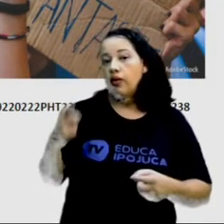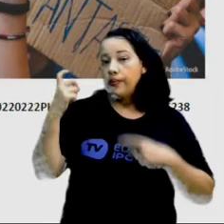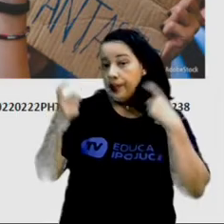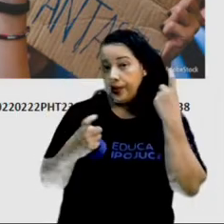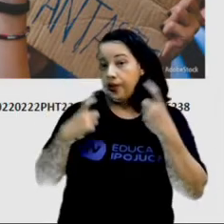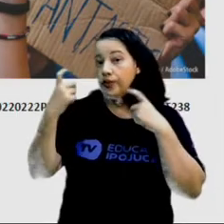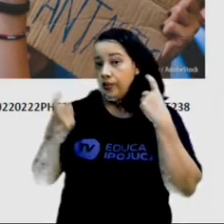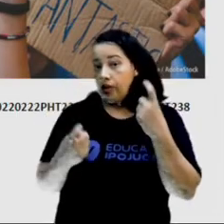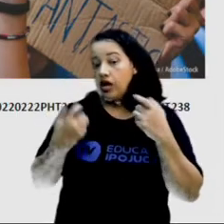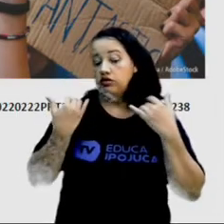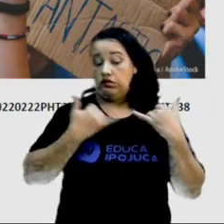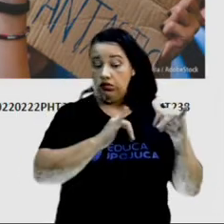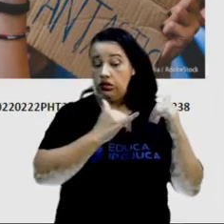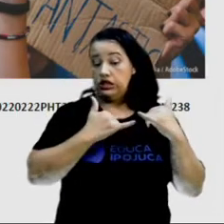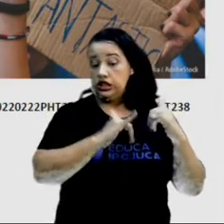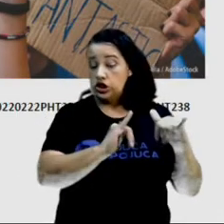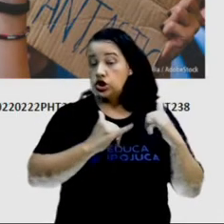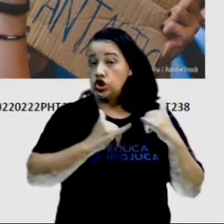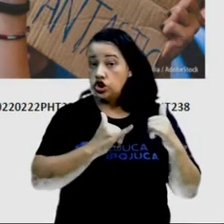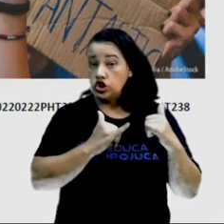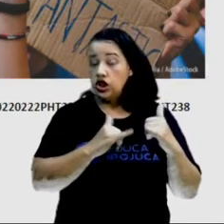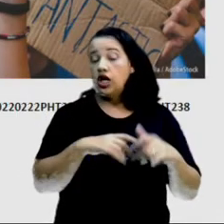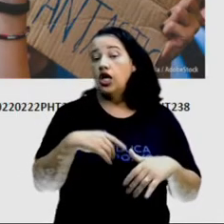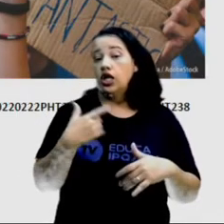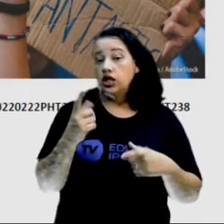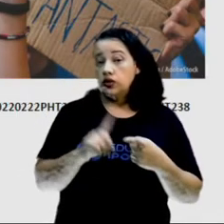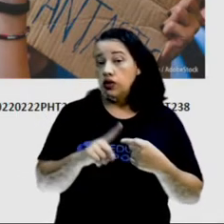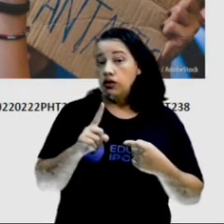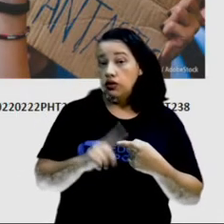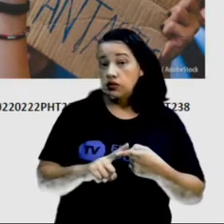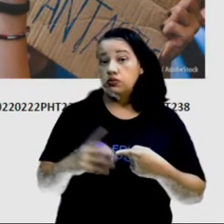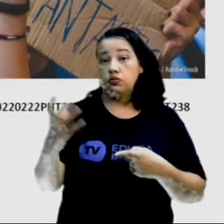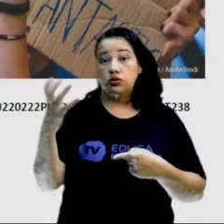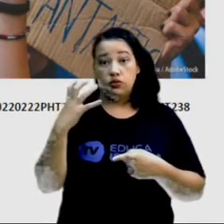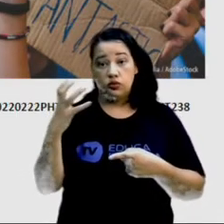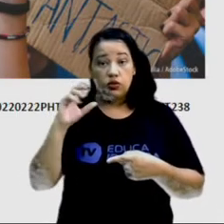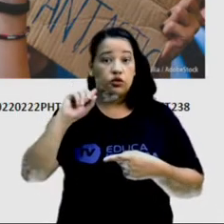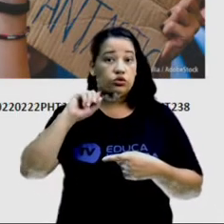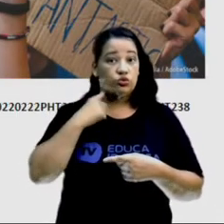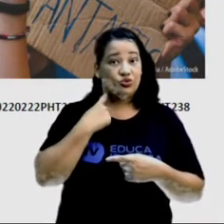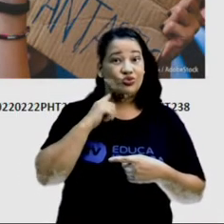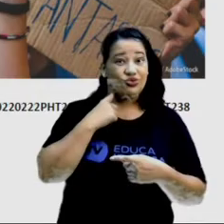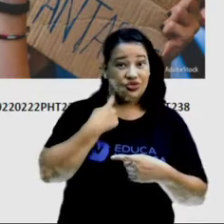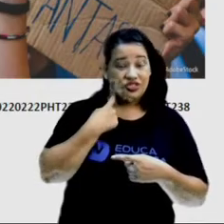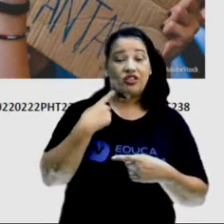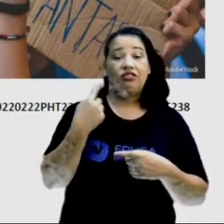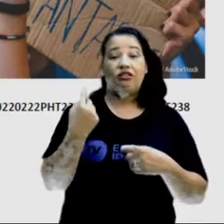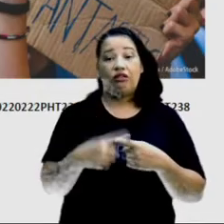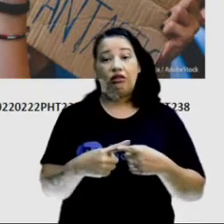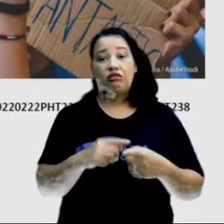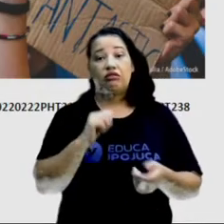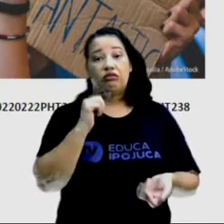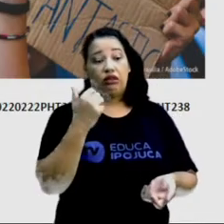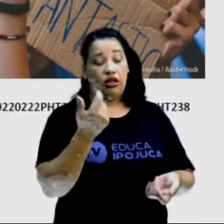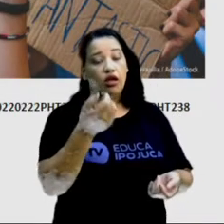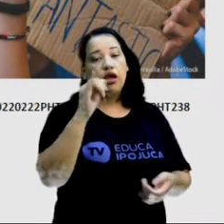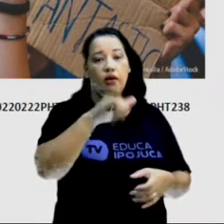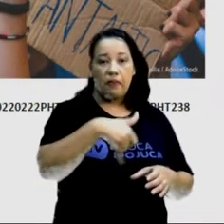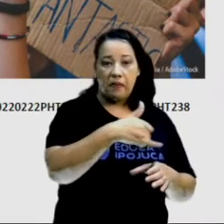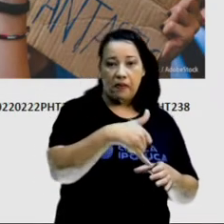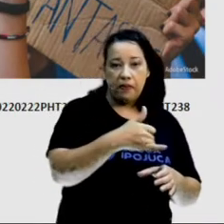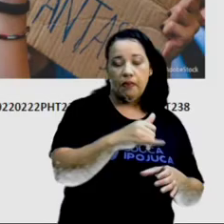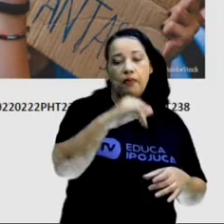de energia e com os altos níveis de poluição provocados pela queima do petróleo e do